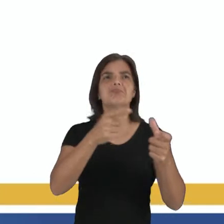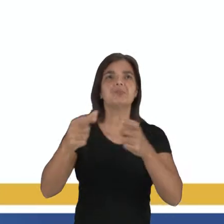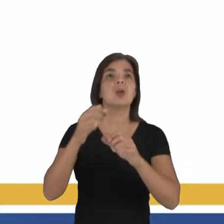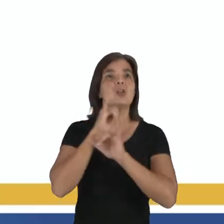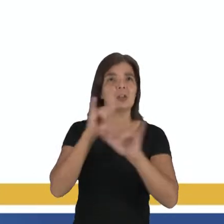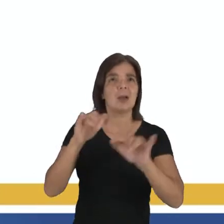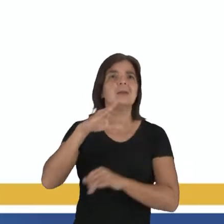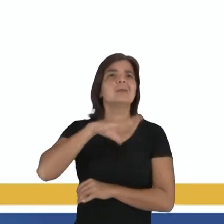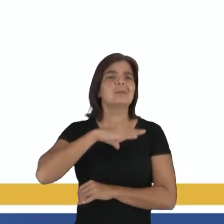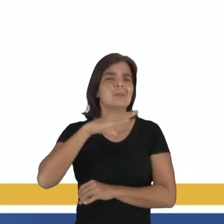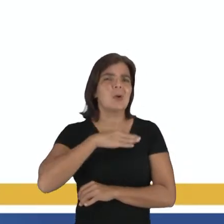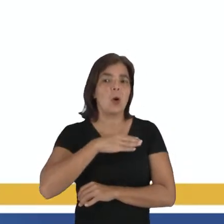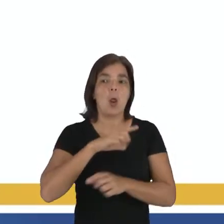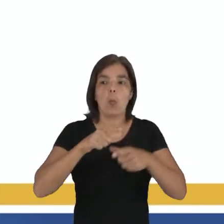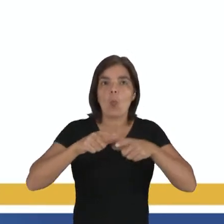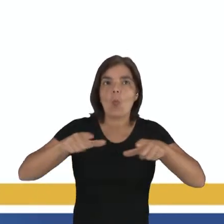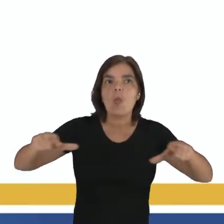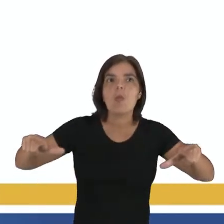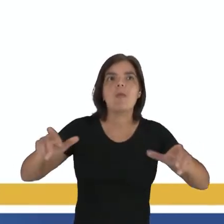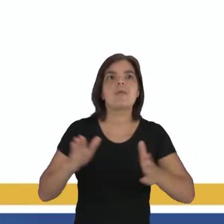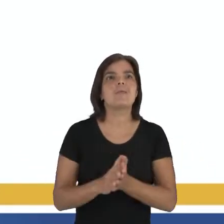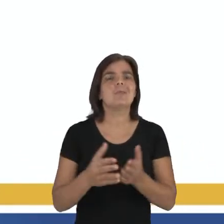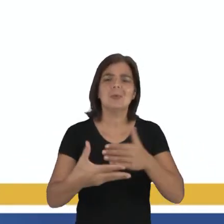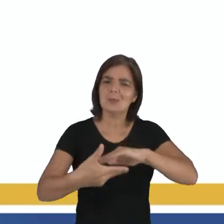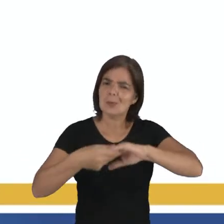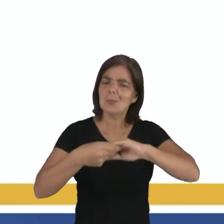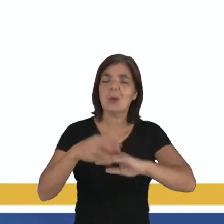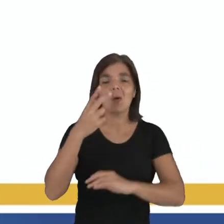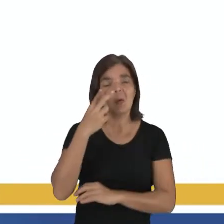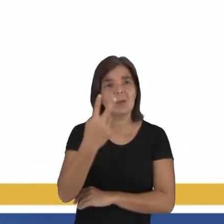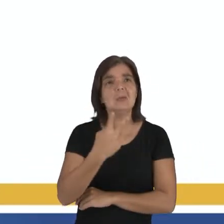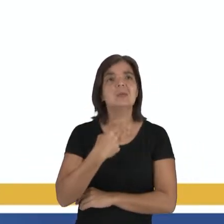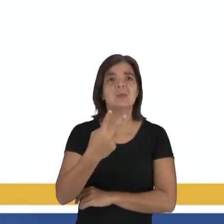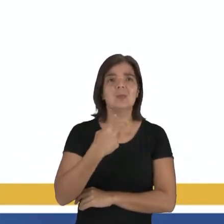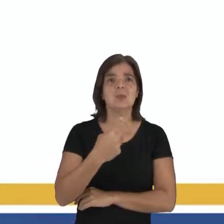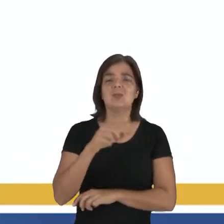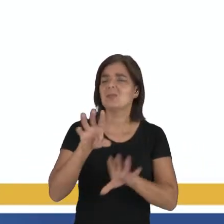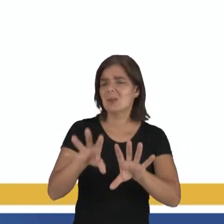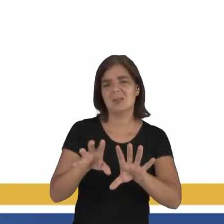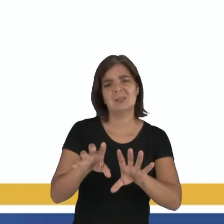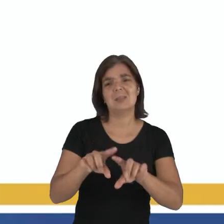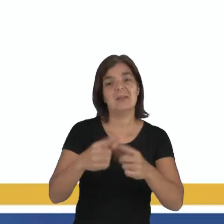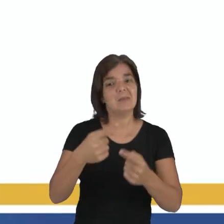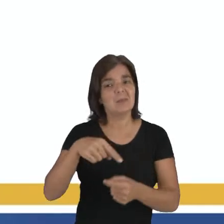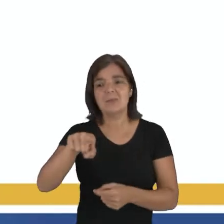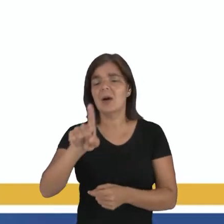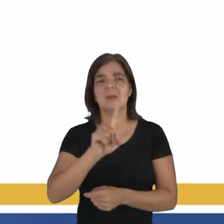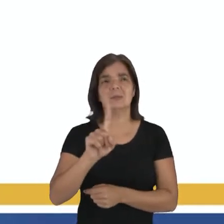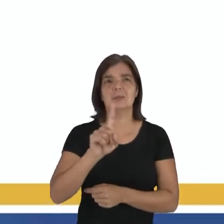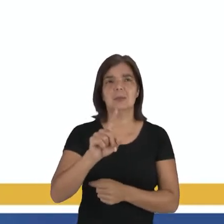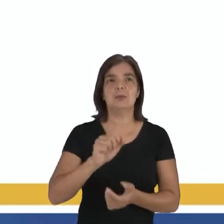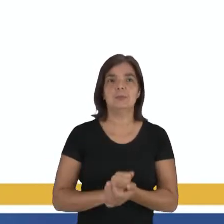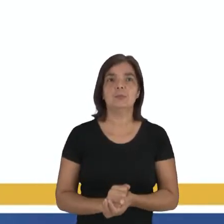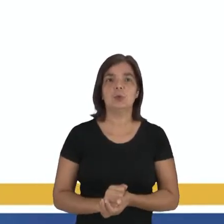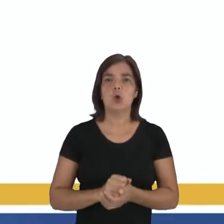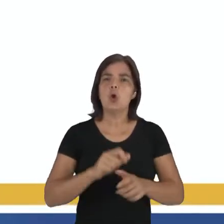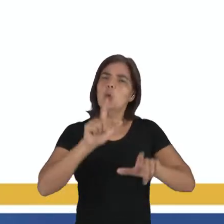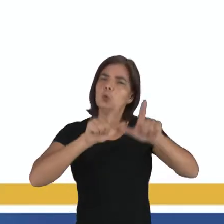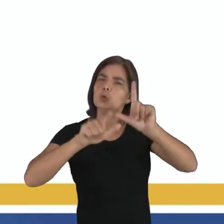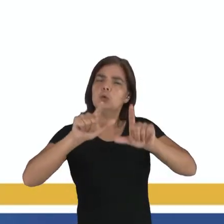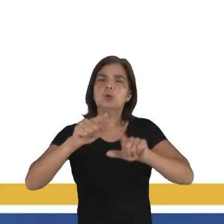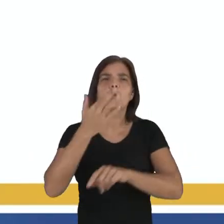te avisei que a cidade era um vão. Dá a tua mão, olha para mim, não faz assim, não vai lá não.